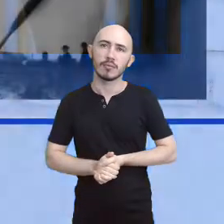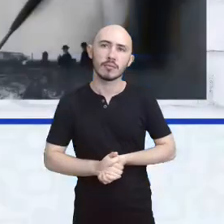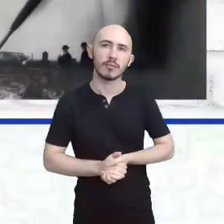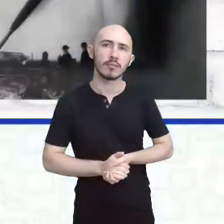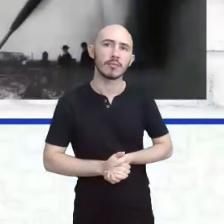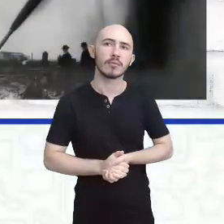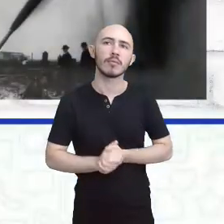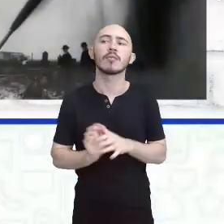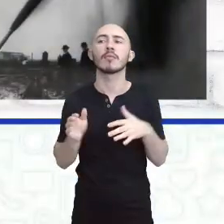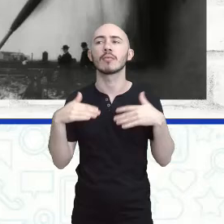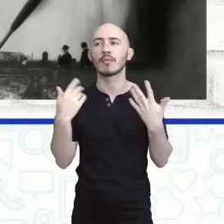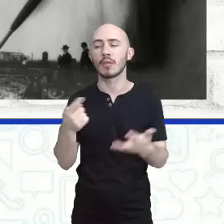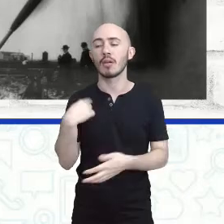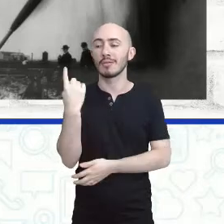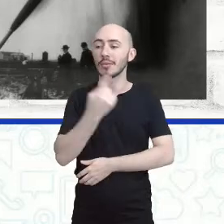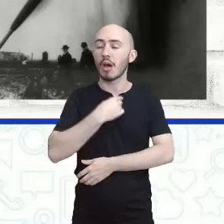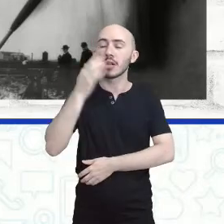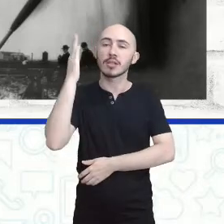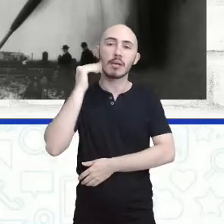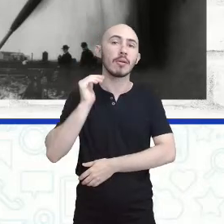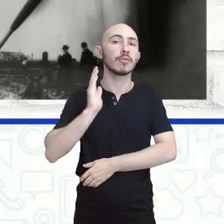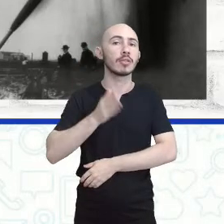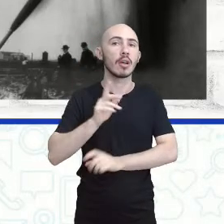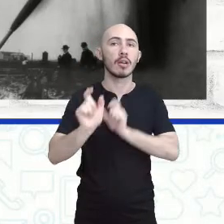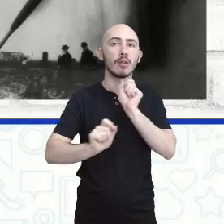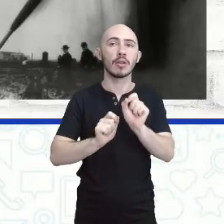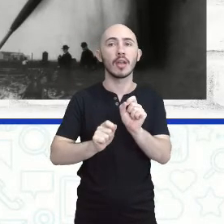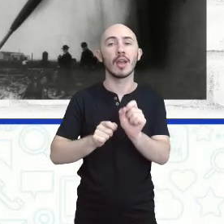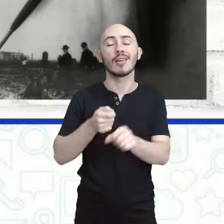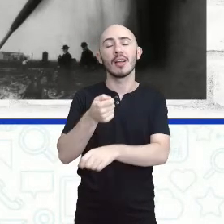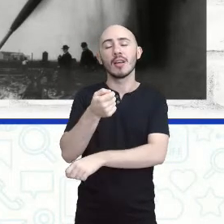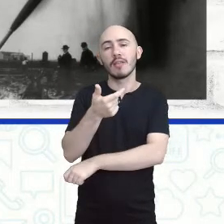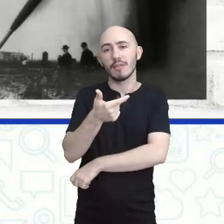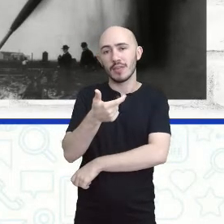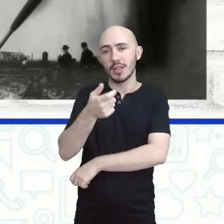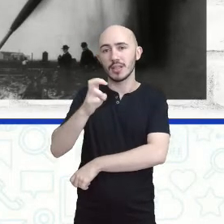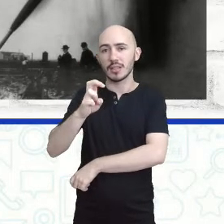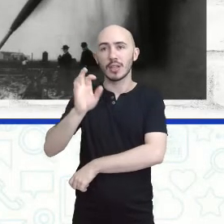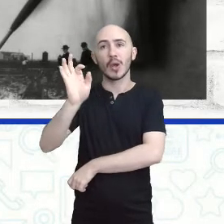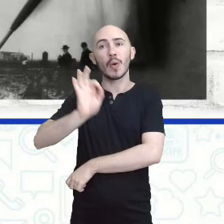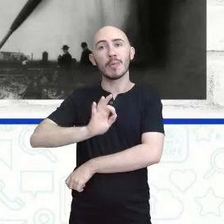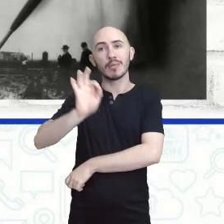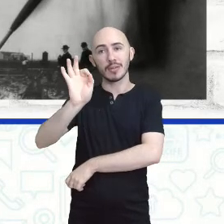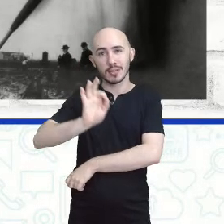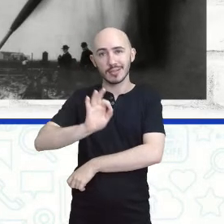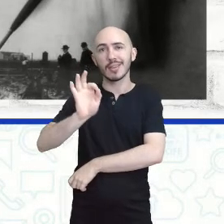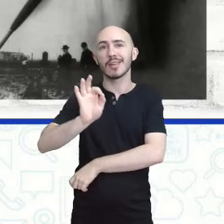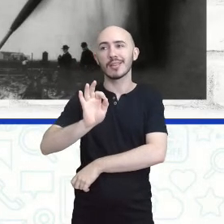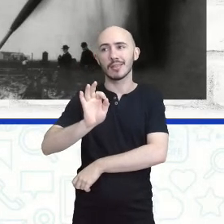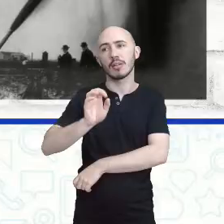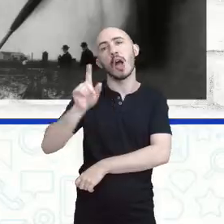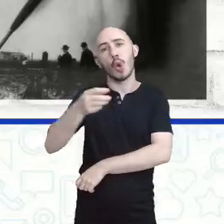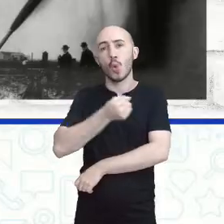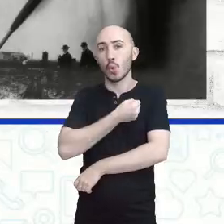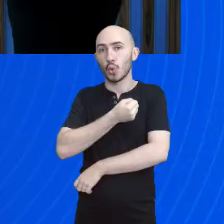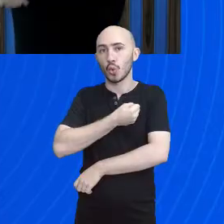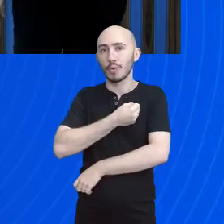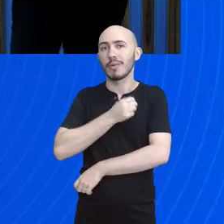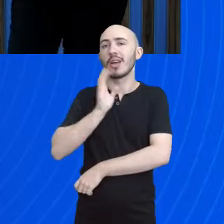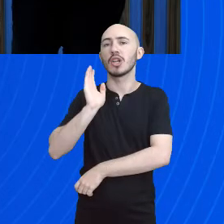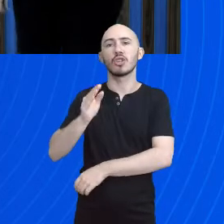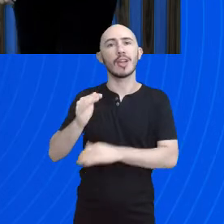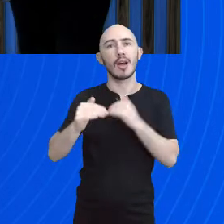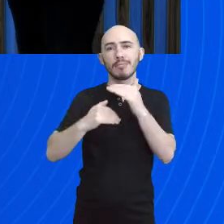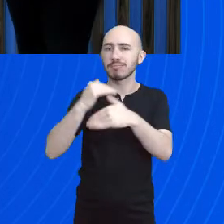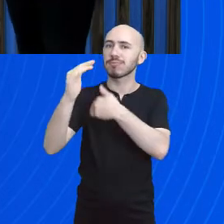a gente já sabe que pelo menos 25%, viu, gente? Porque esse número já deve estar